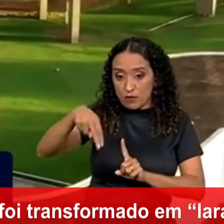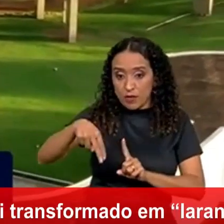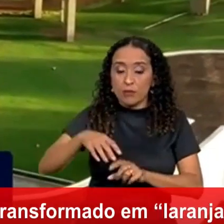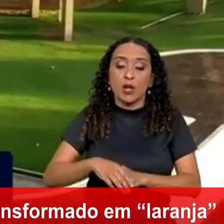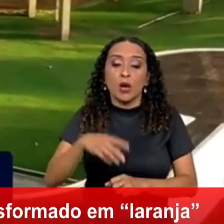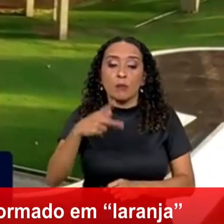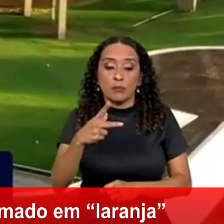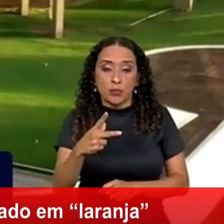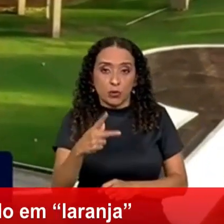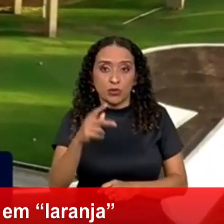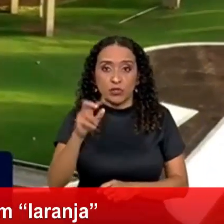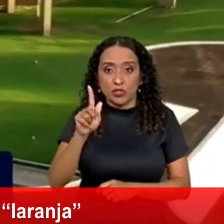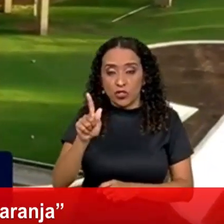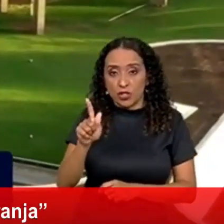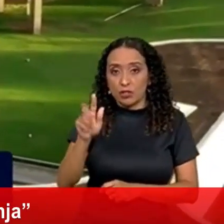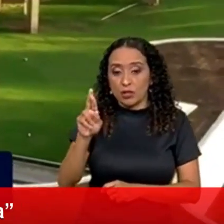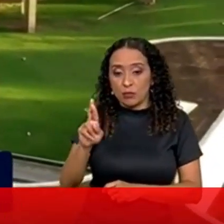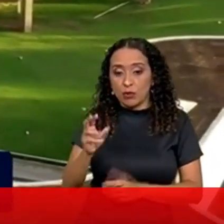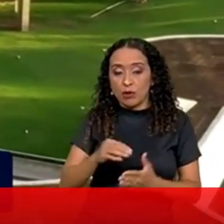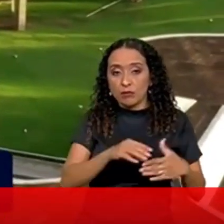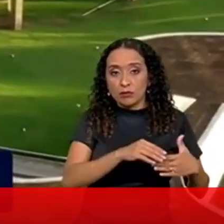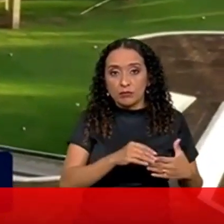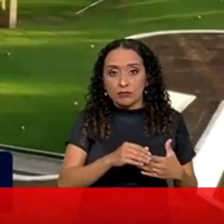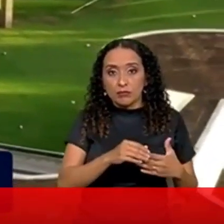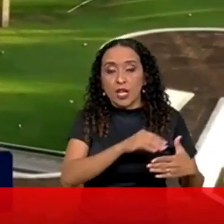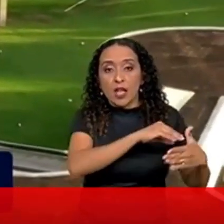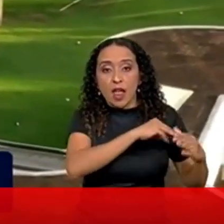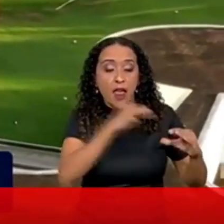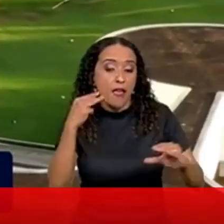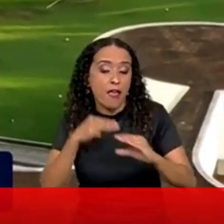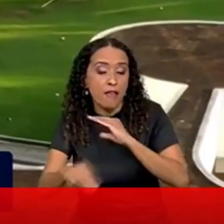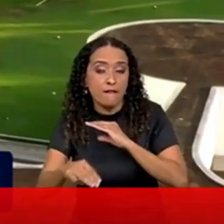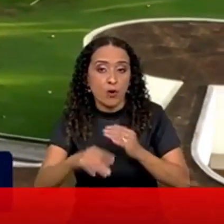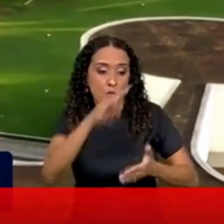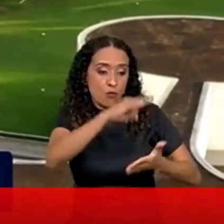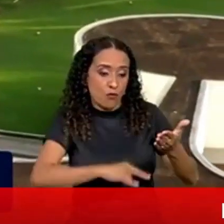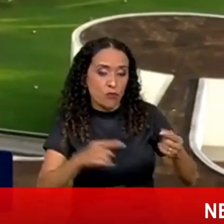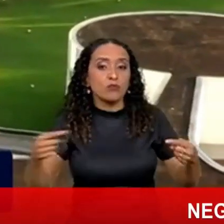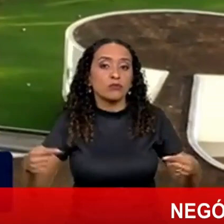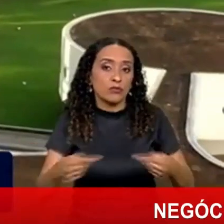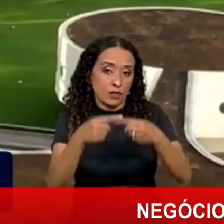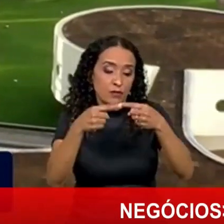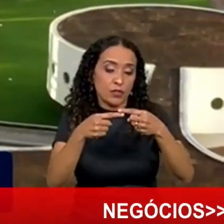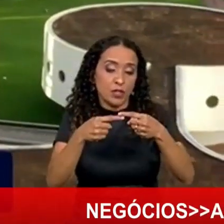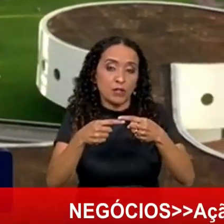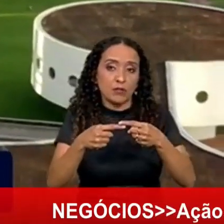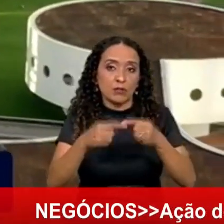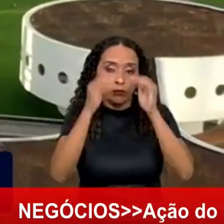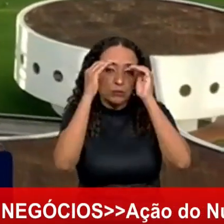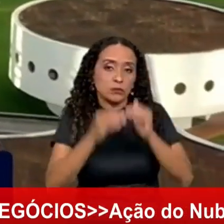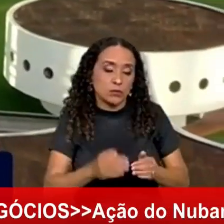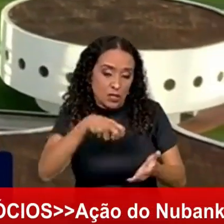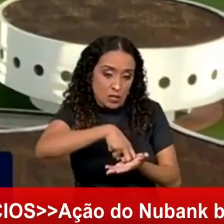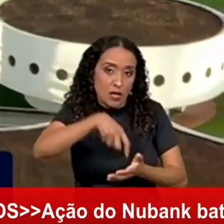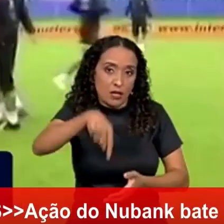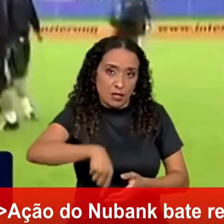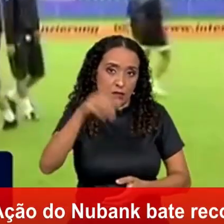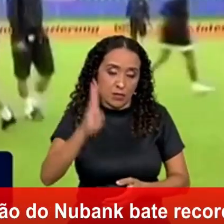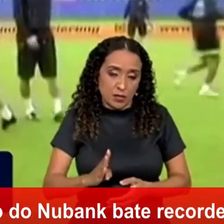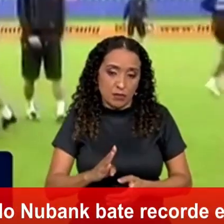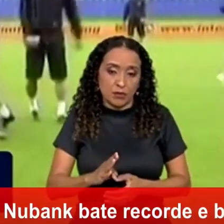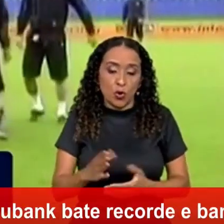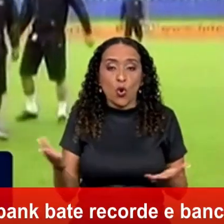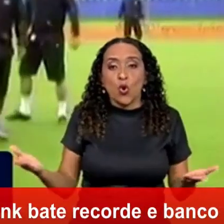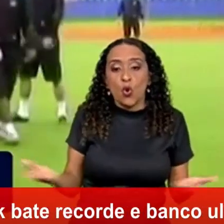em 2022 pelo crime cometido em uma boate de Milão em 2013. Mas como Robinho está aqui